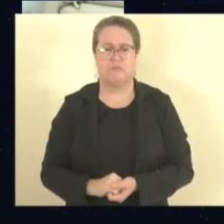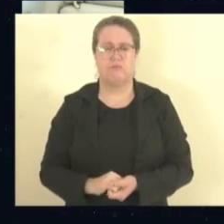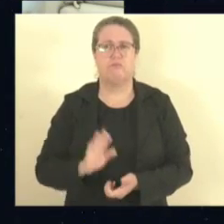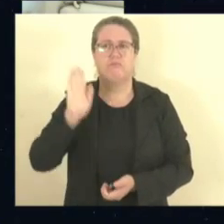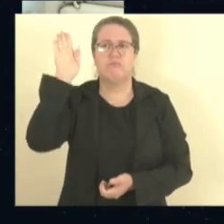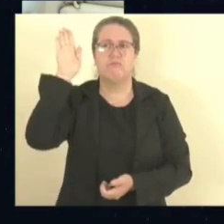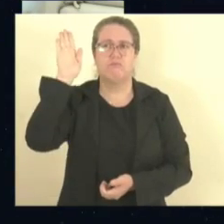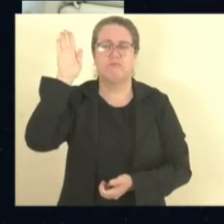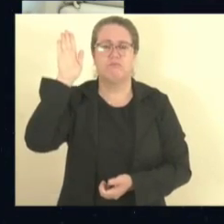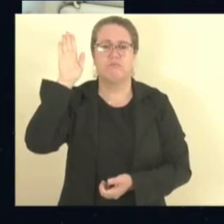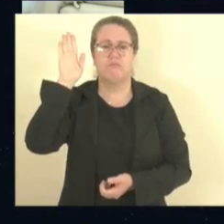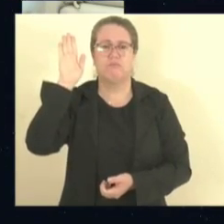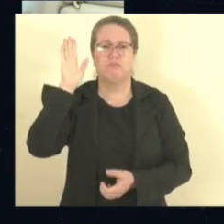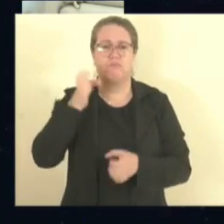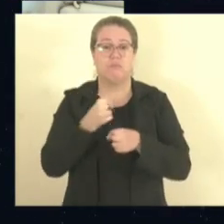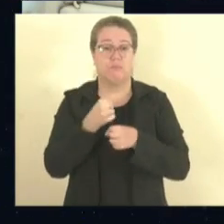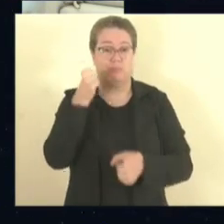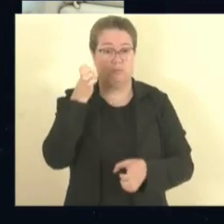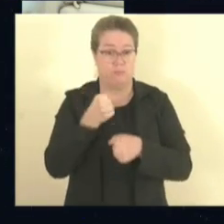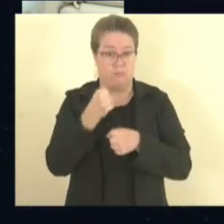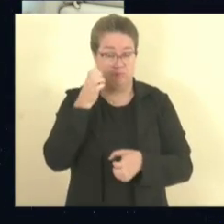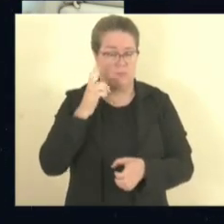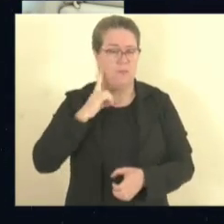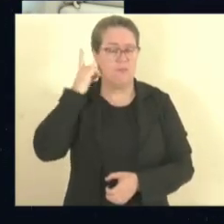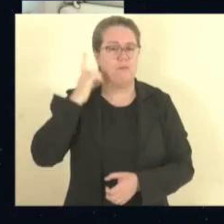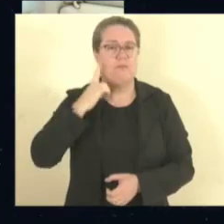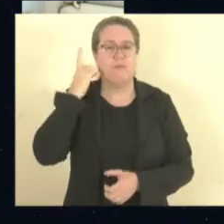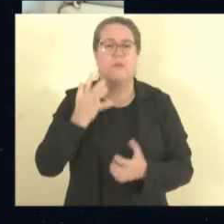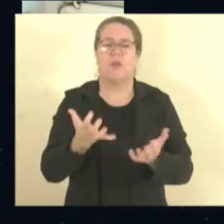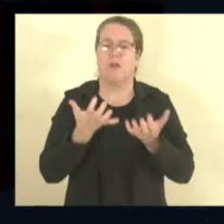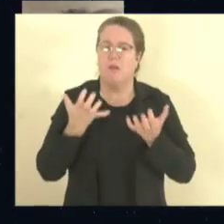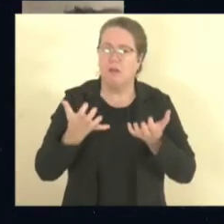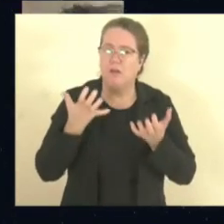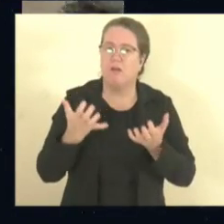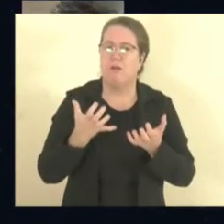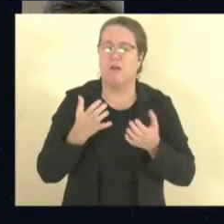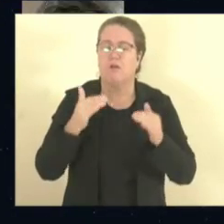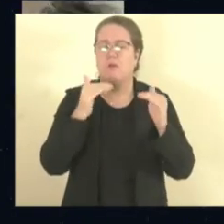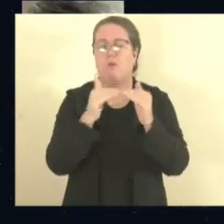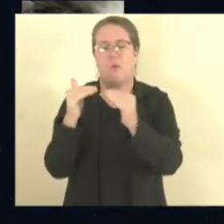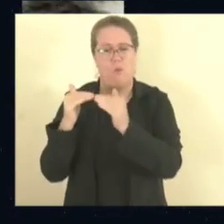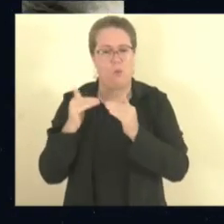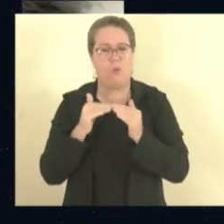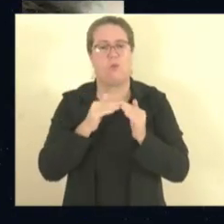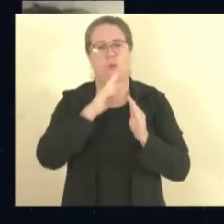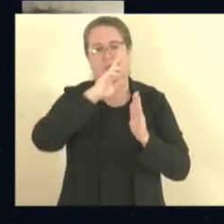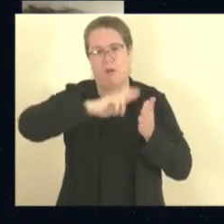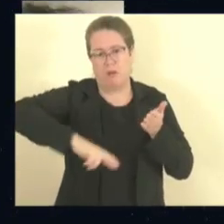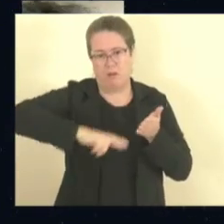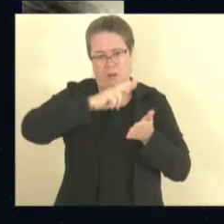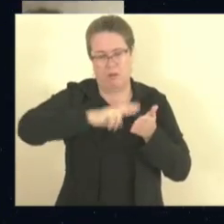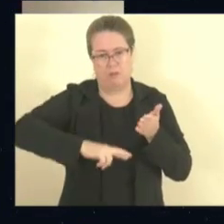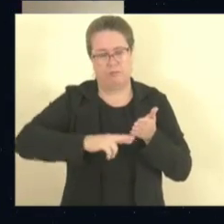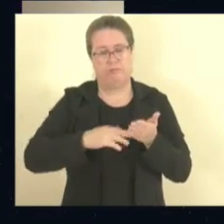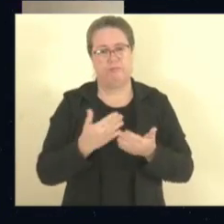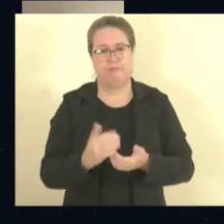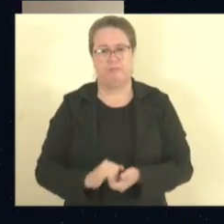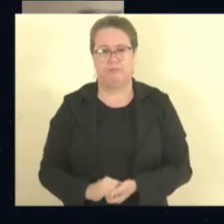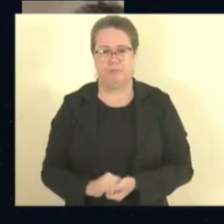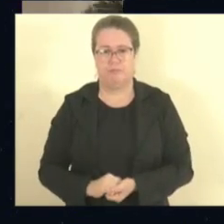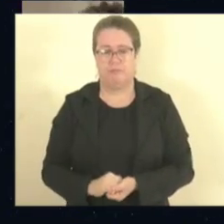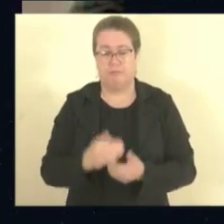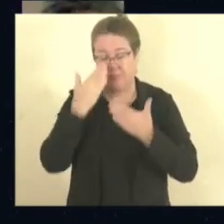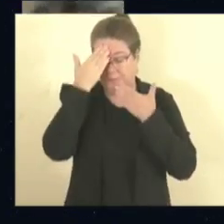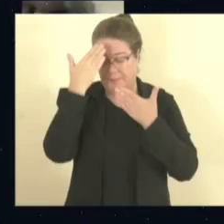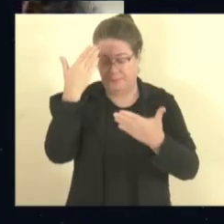Mazinho. Oi, deputado Zé Esmeraldo. Quero voto favorável ao relatório de Vossa Excelência.